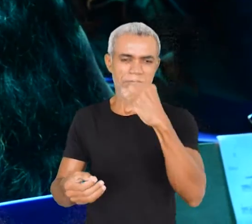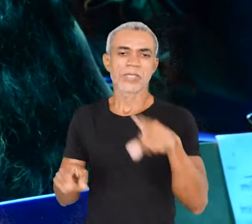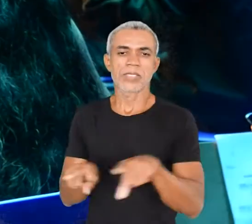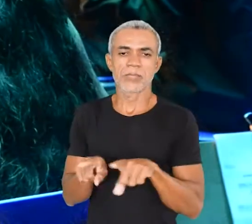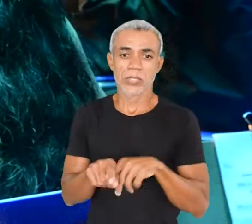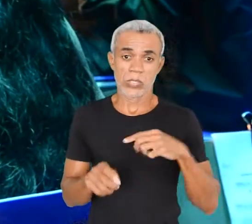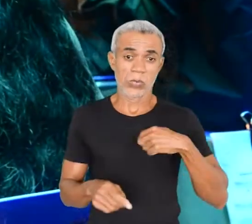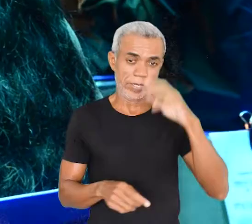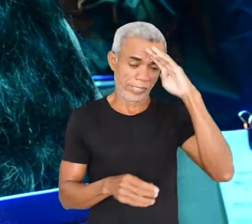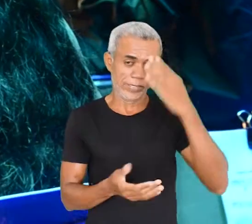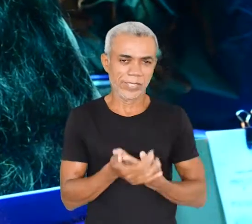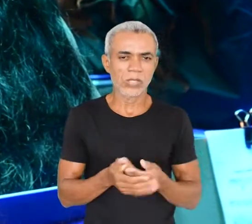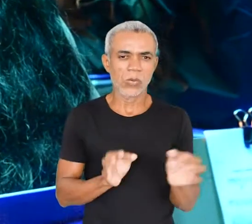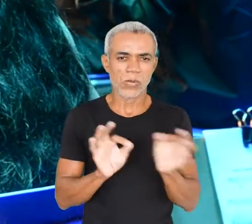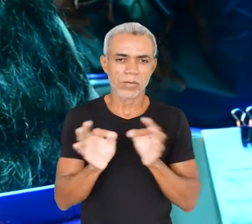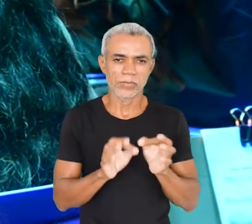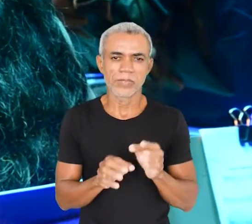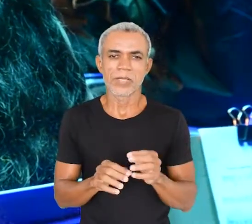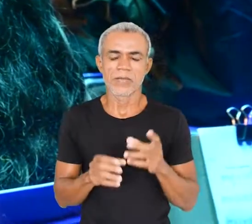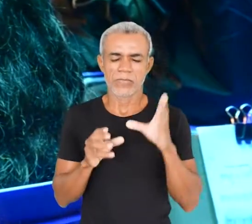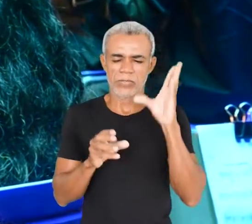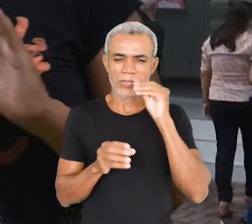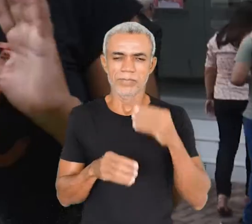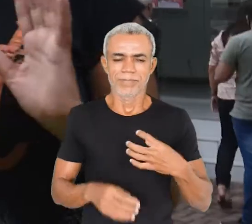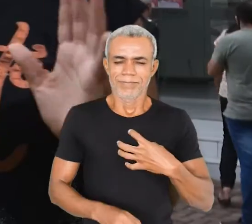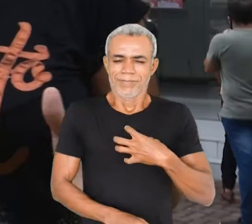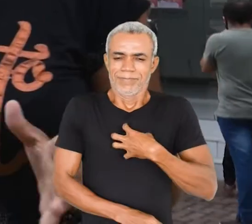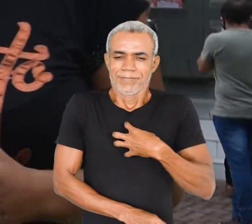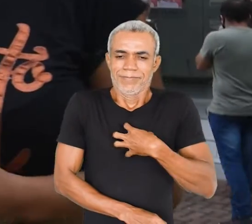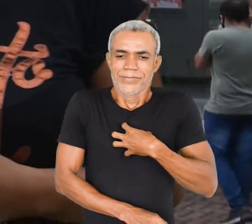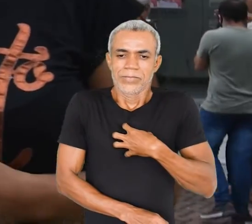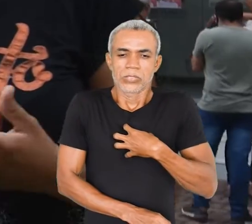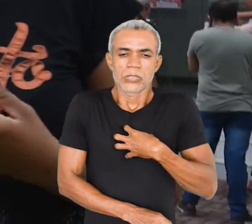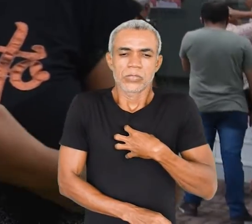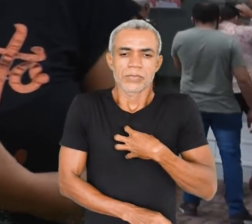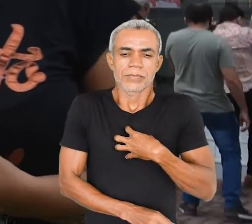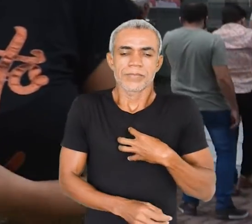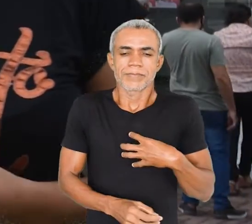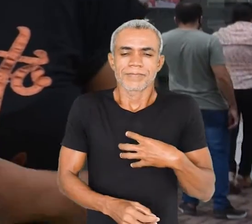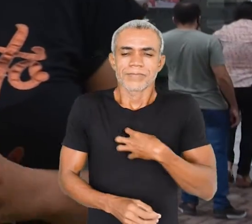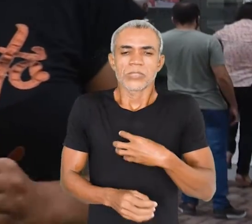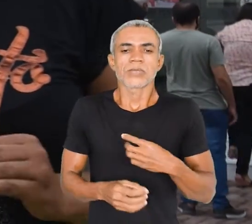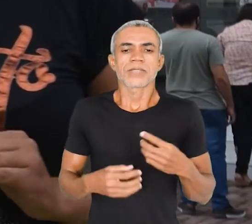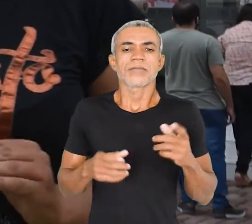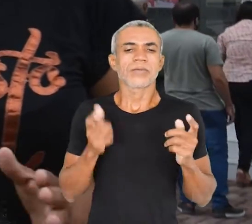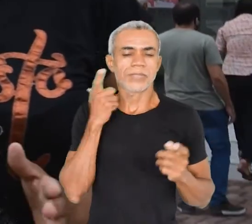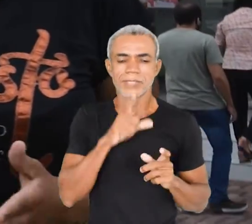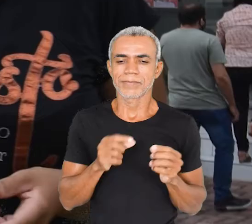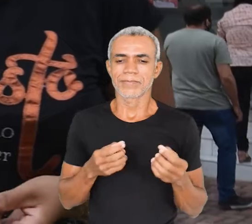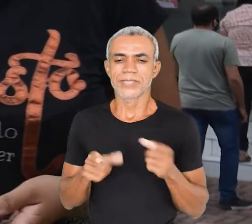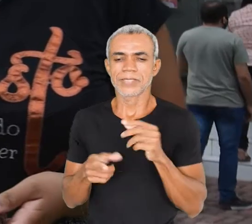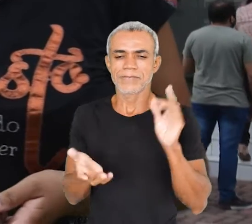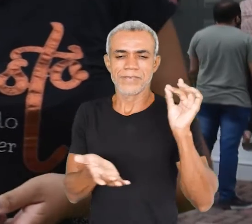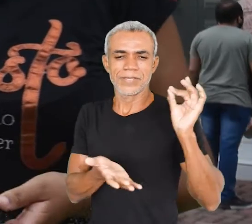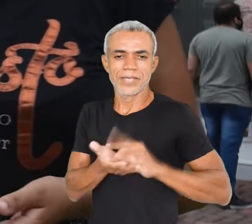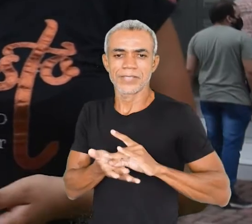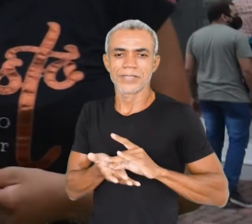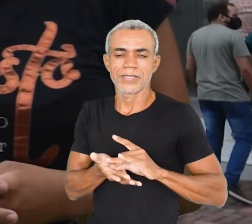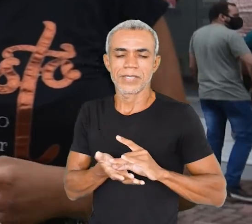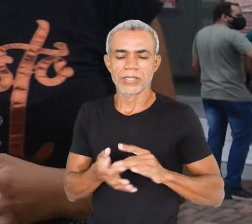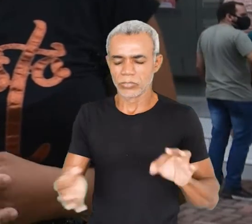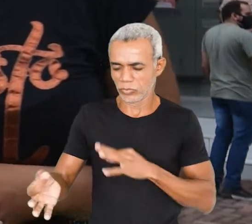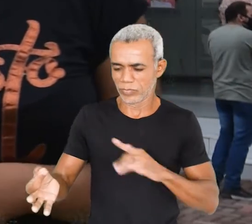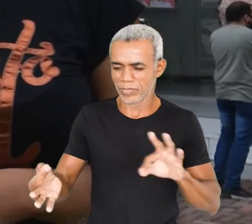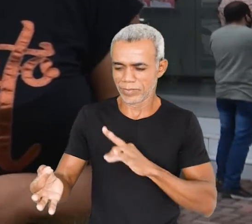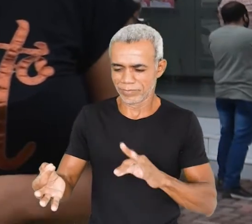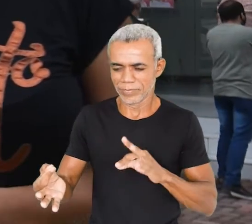escolheu. E acredito assim que quando o aluno bate os olhos e sente algo que só ele consegue sentir, ele vê